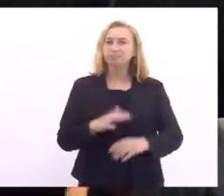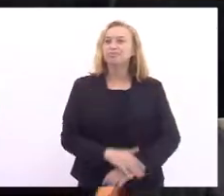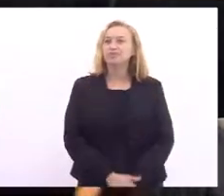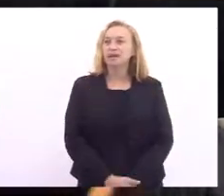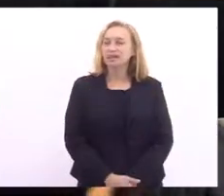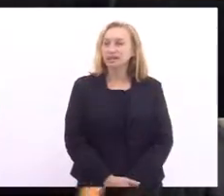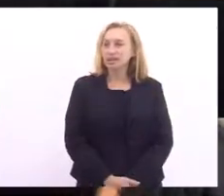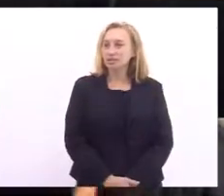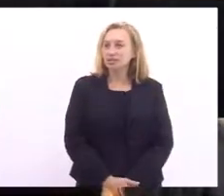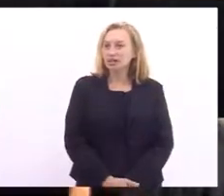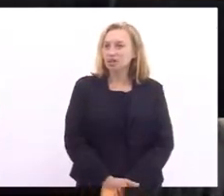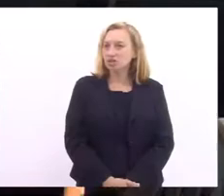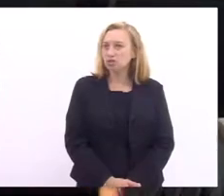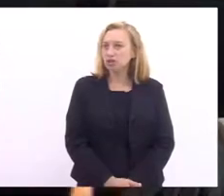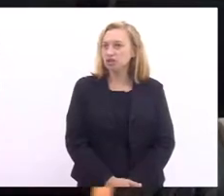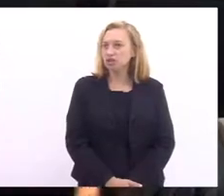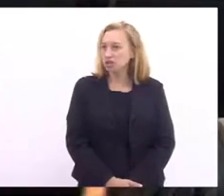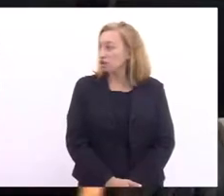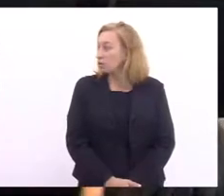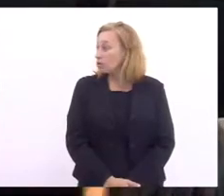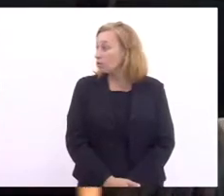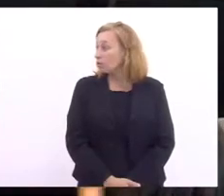E aí